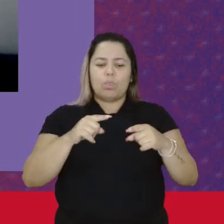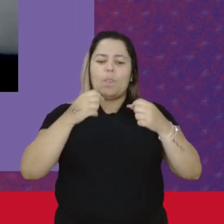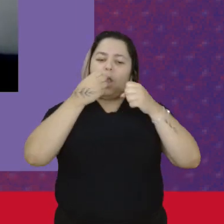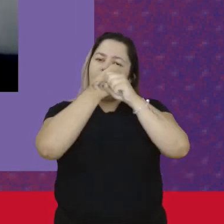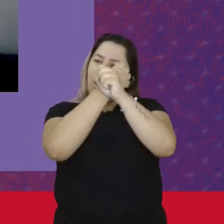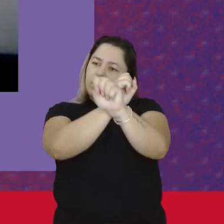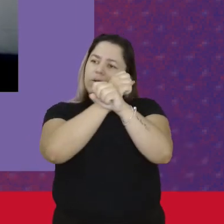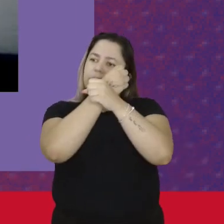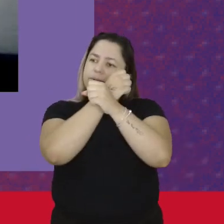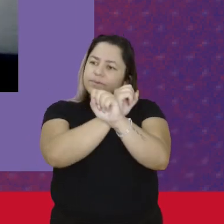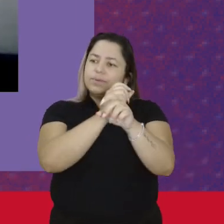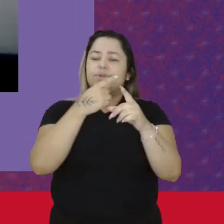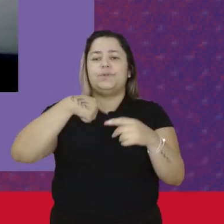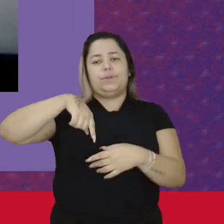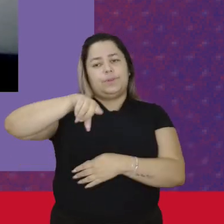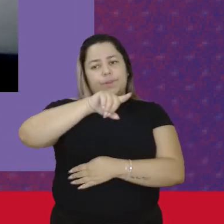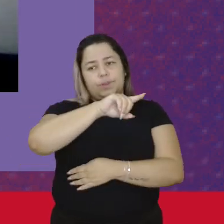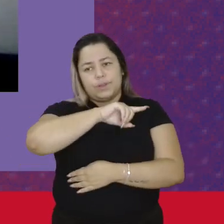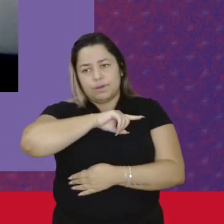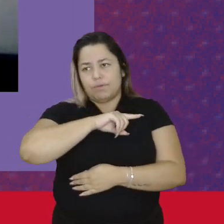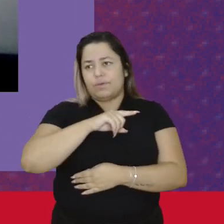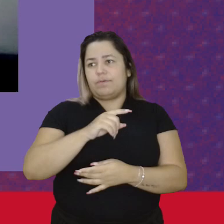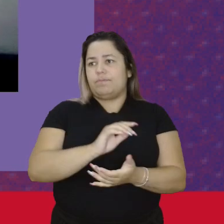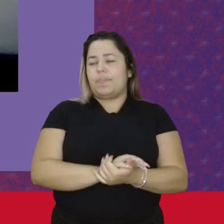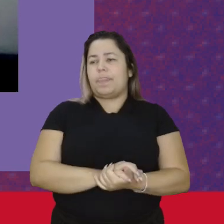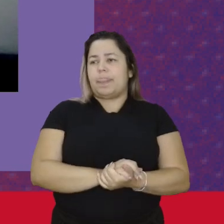que a gente acaba não